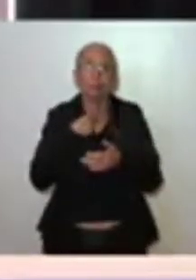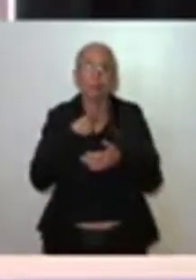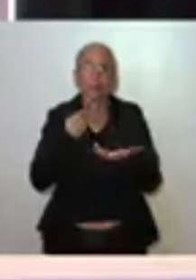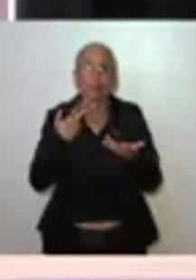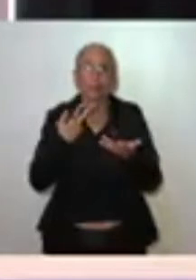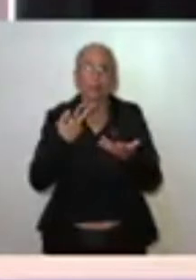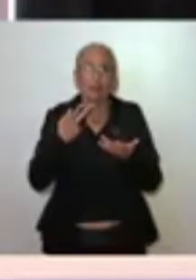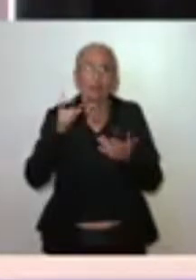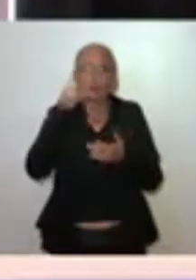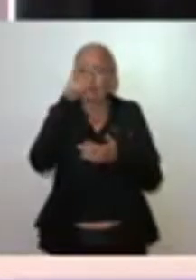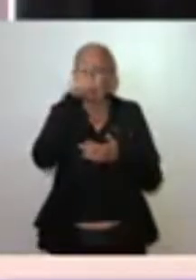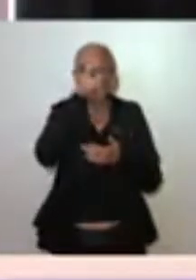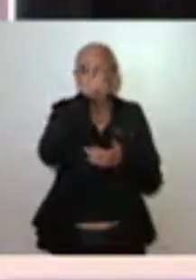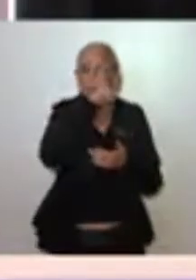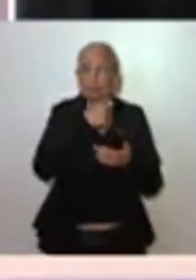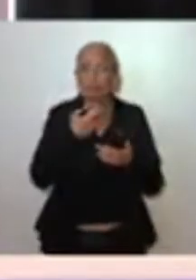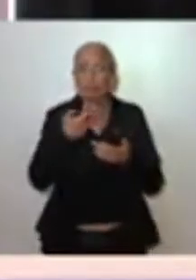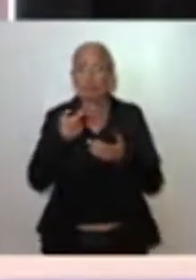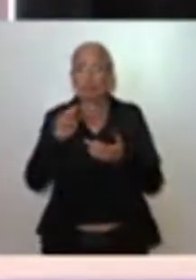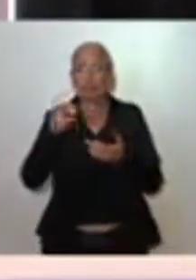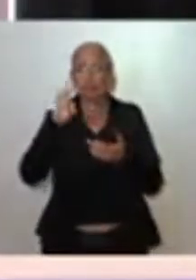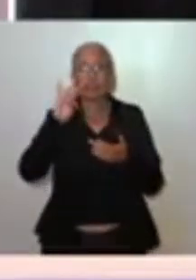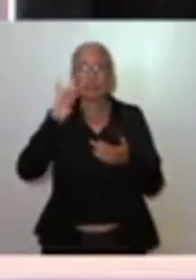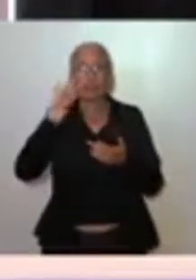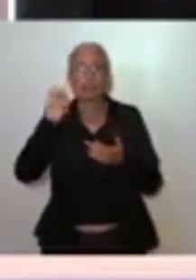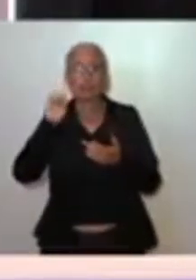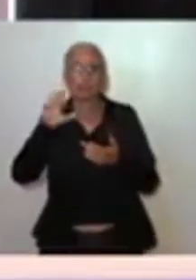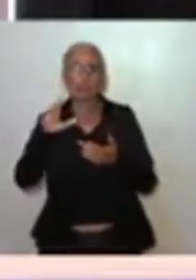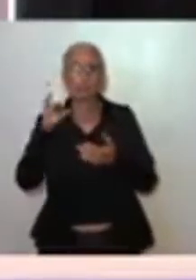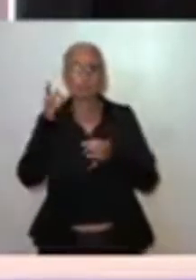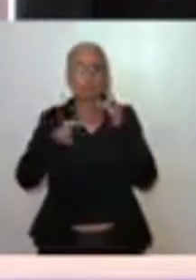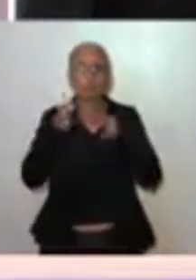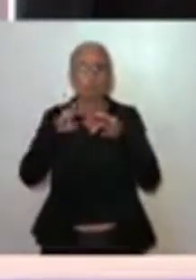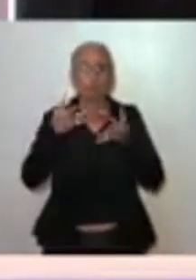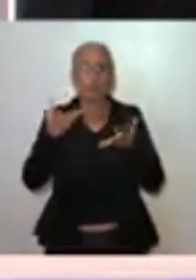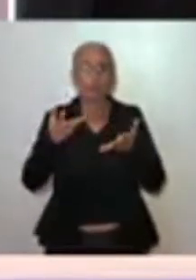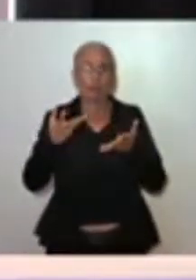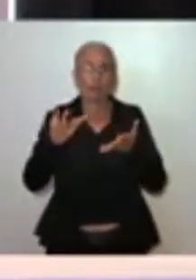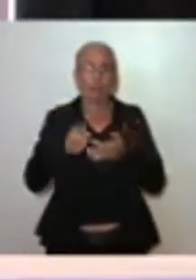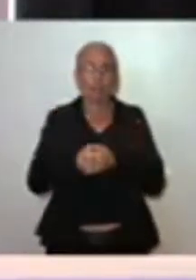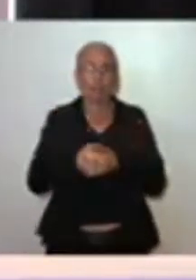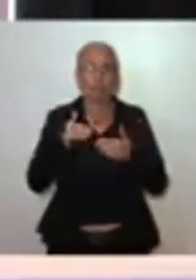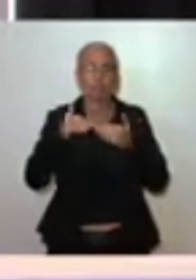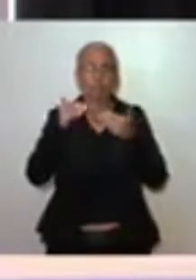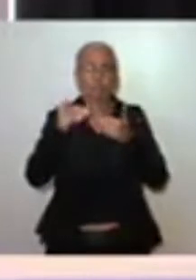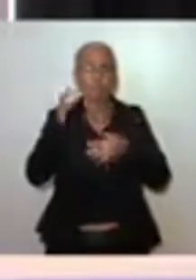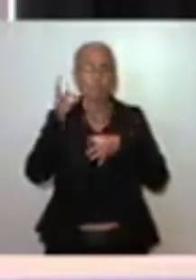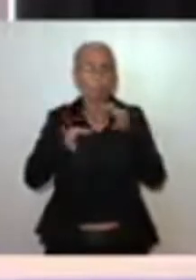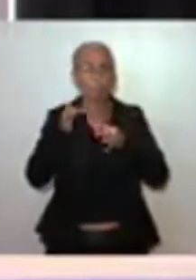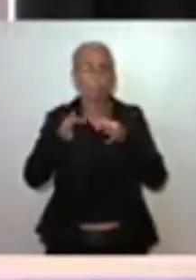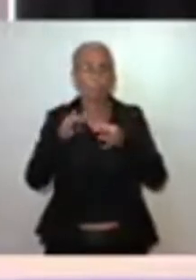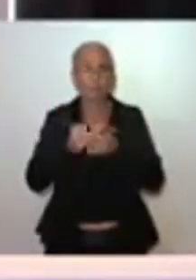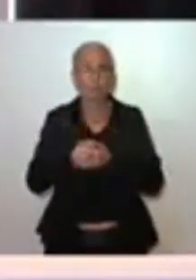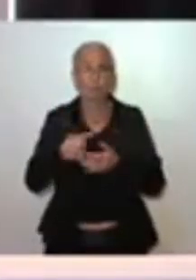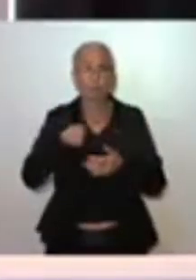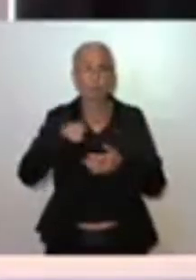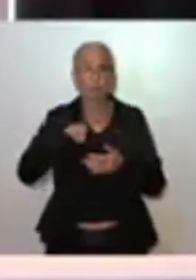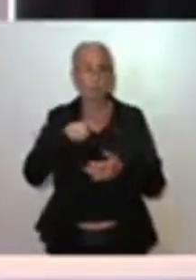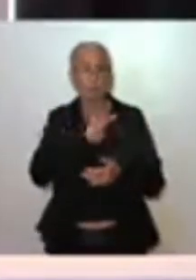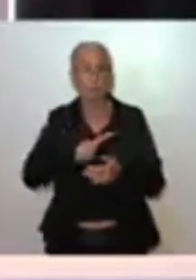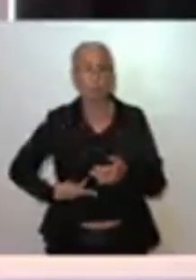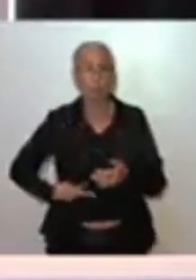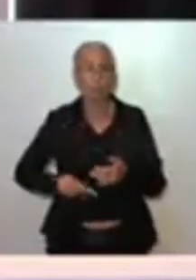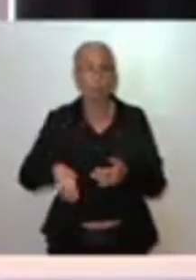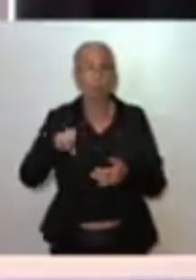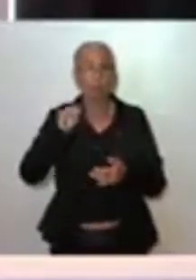o sistema da Cia do FBI e do Ministério da todo o sistema é atacável eu fui presidente do TSE nós